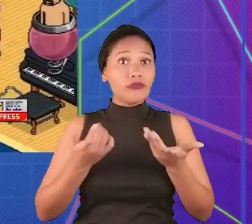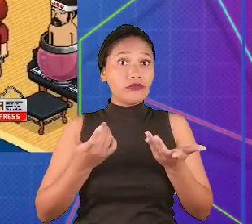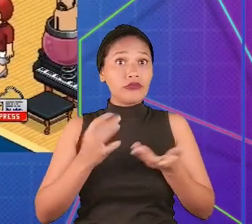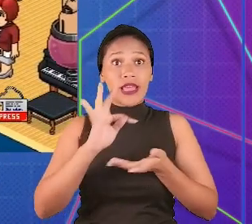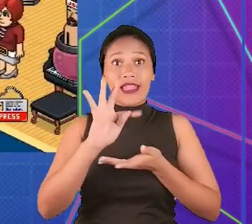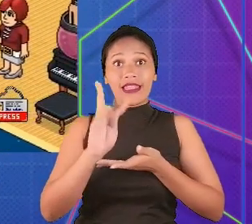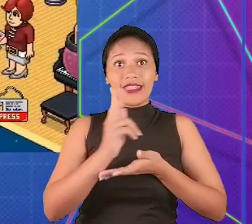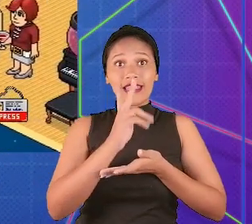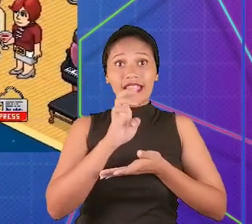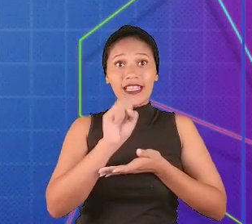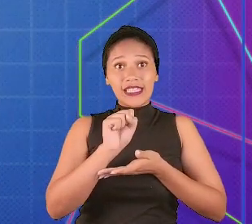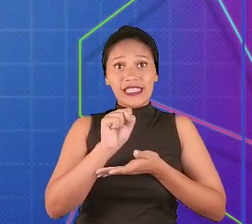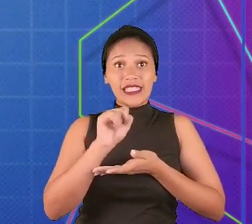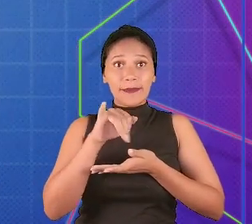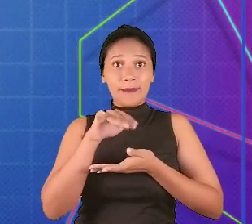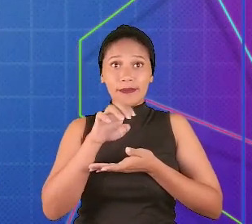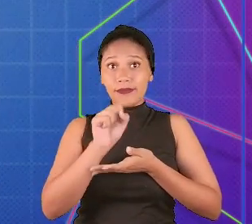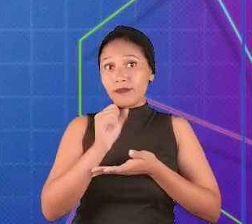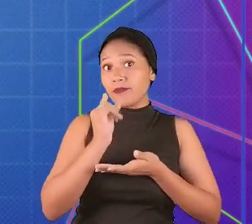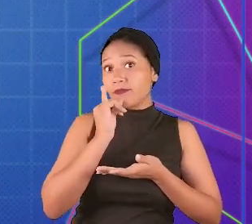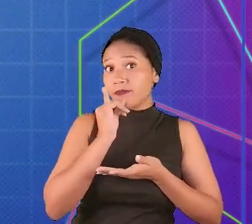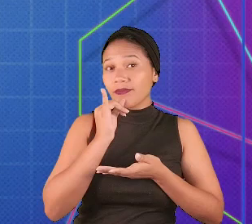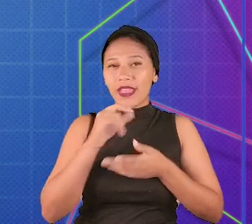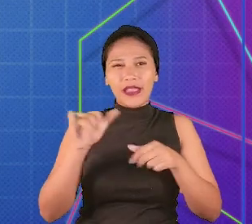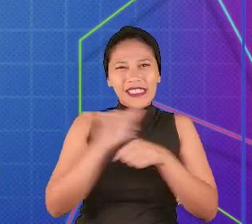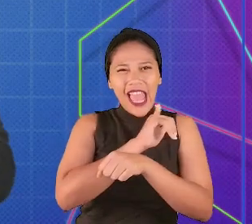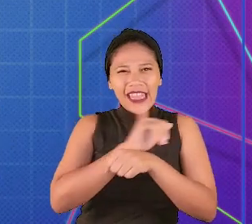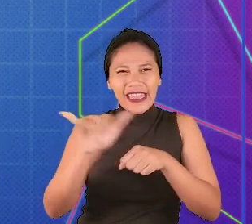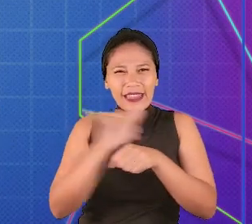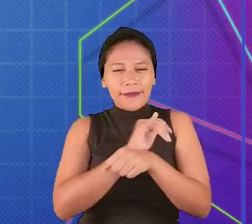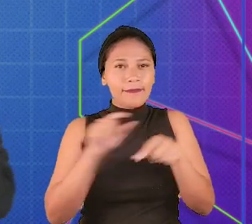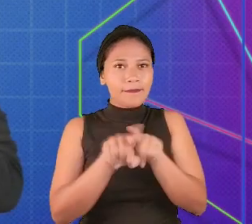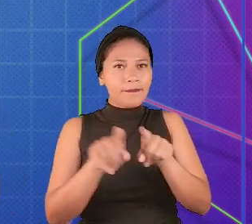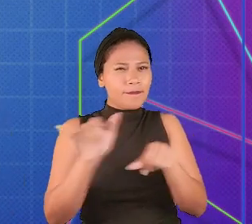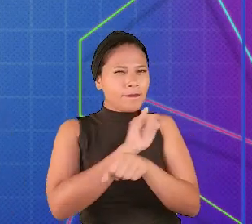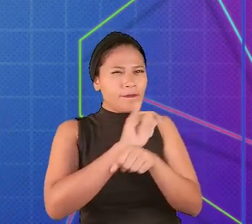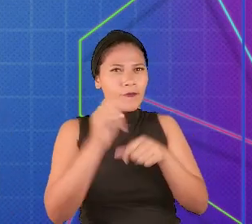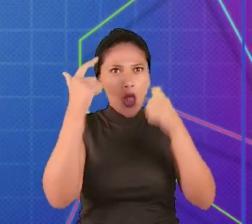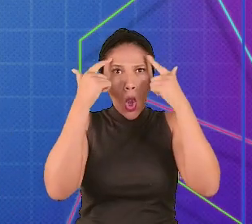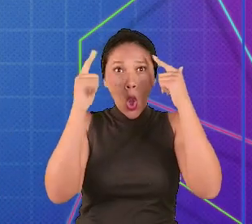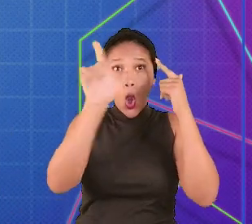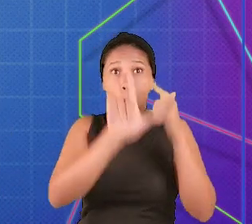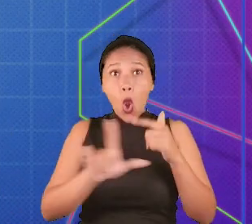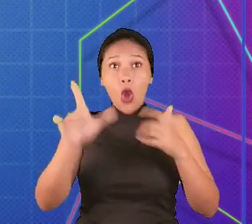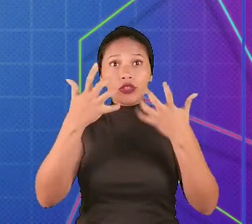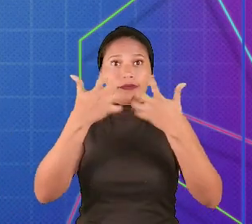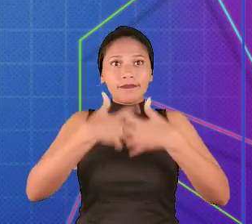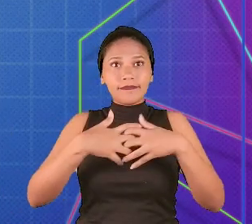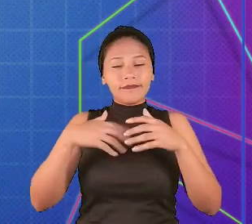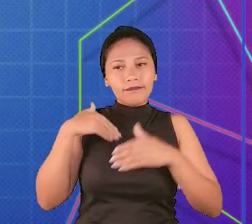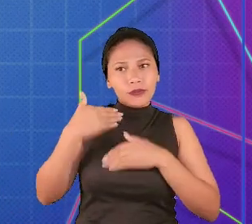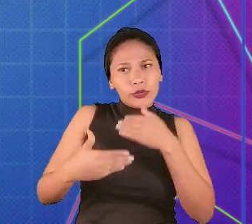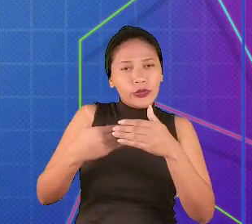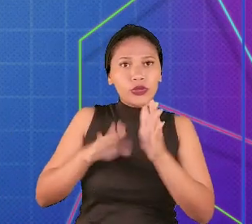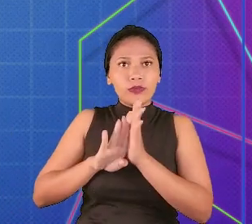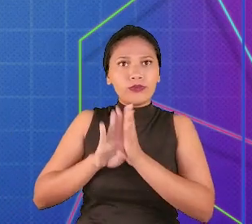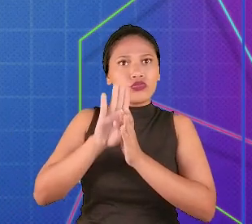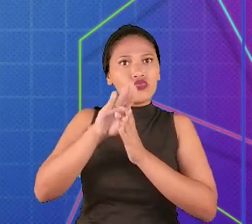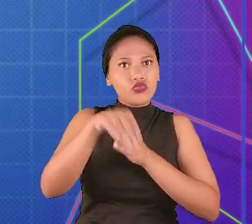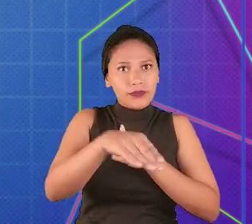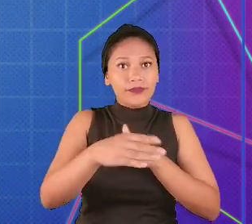The Sims. Estratégia. São aqueles jogos que pedem habilidades de lógica e planejamento para avançar de